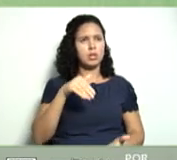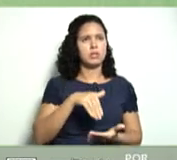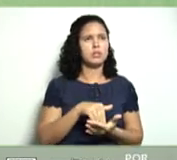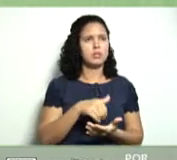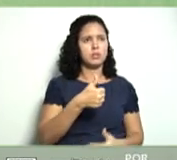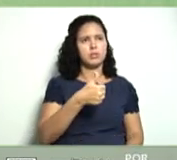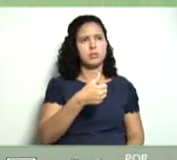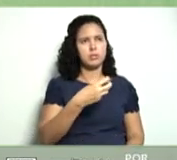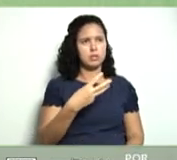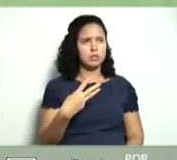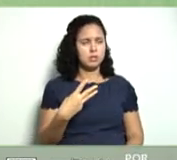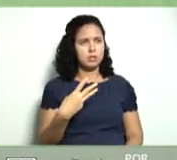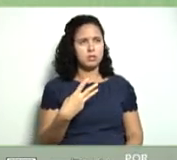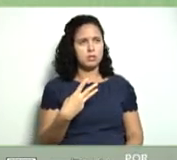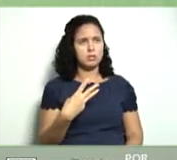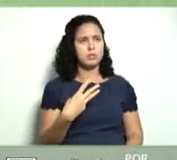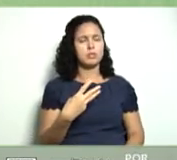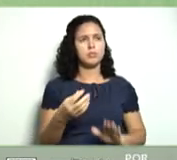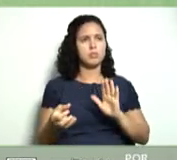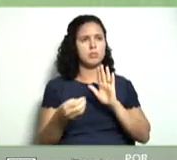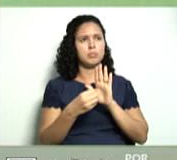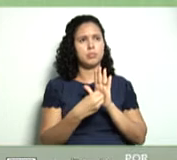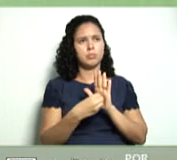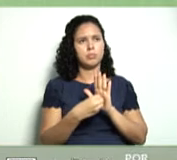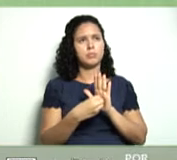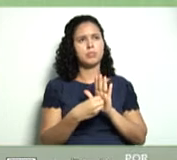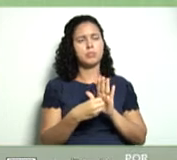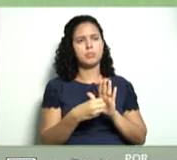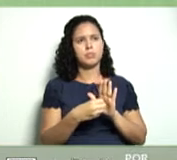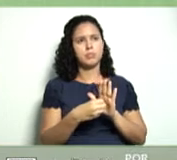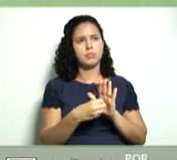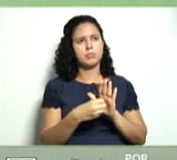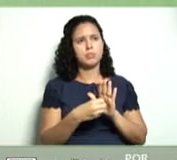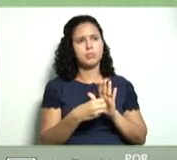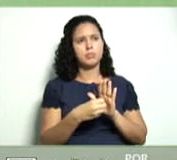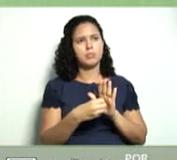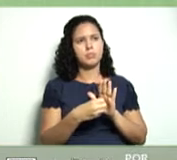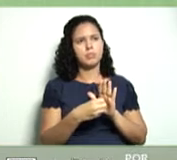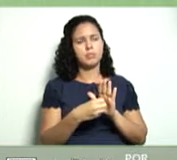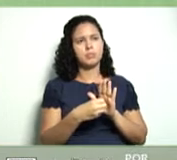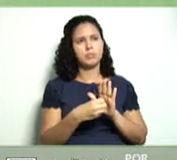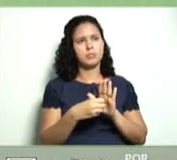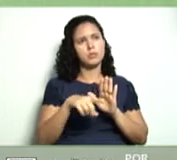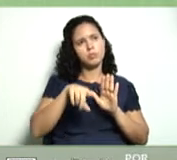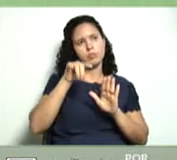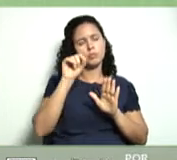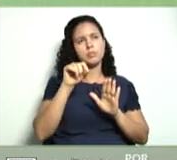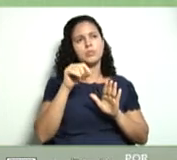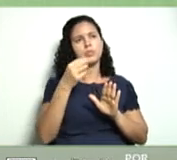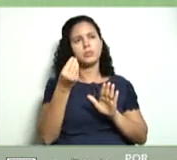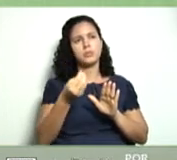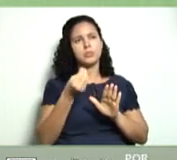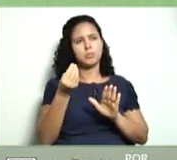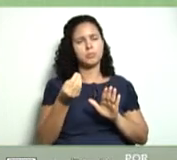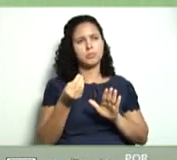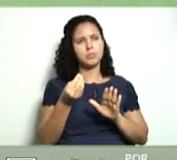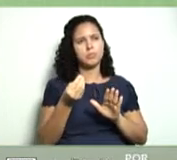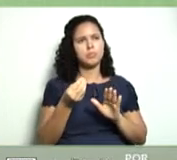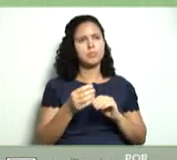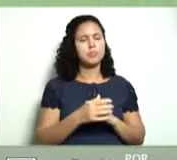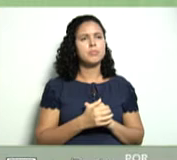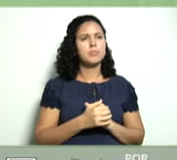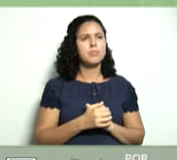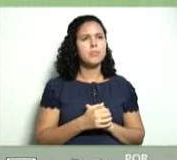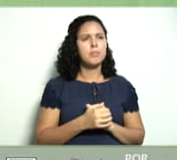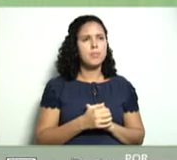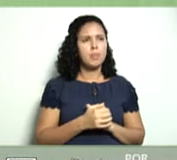3 vocês lembram tem colocar o mesmo tamanho aqui e escolher o estilo o